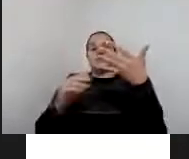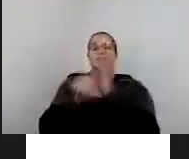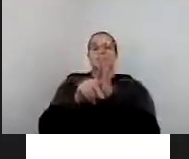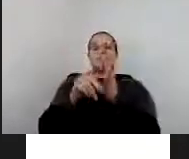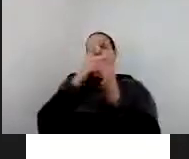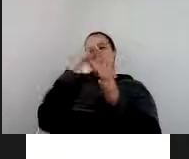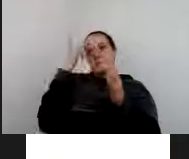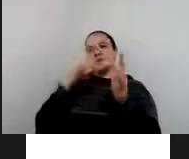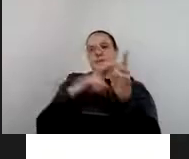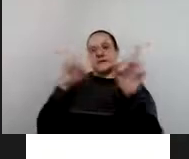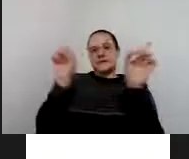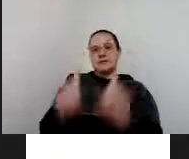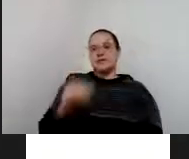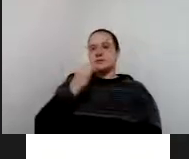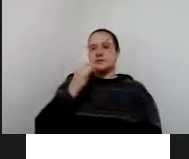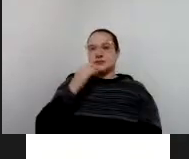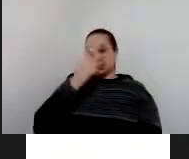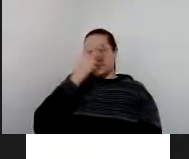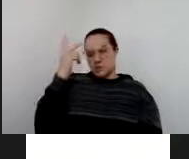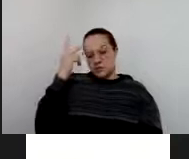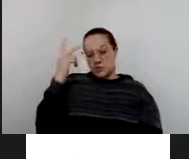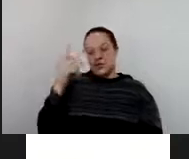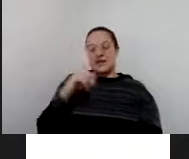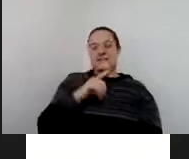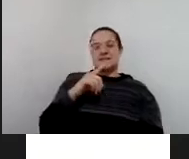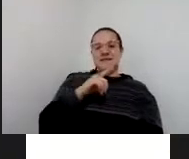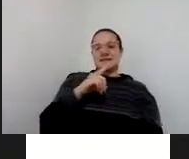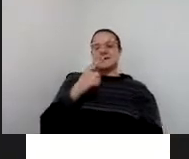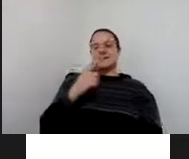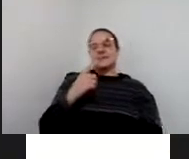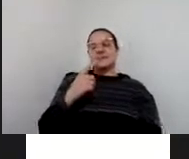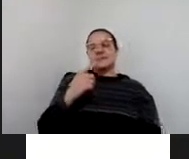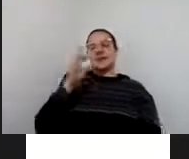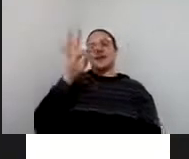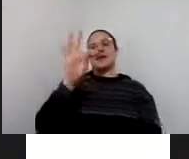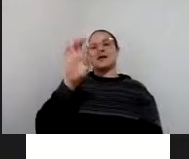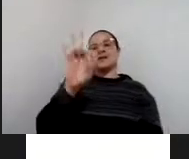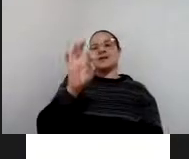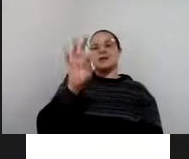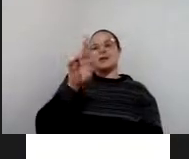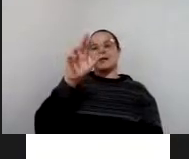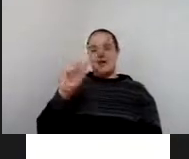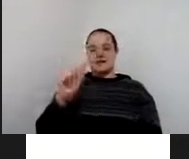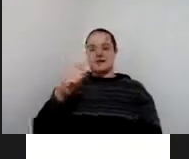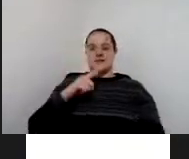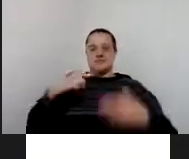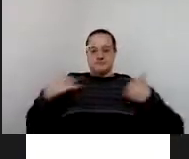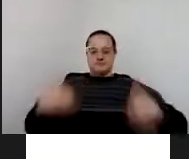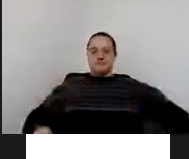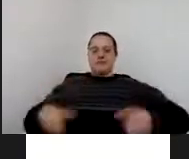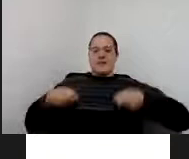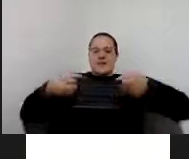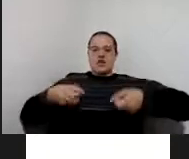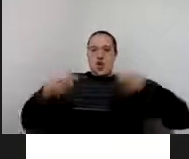seja tetraplégica, ela tenha muito mais pontos que uma pessoa que tenha uma perna mecânica como eu. Né? Uma